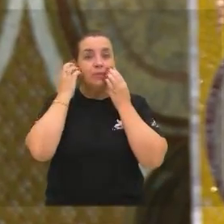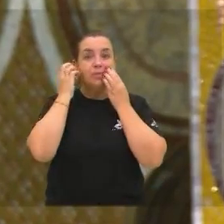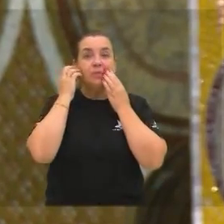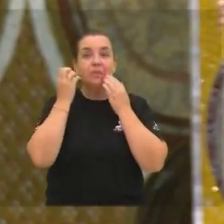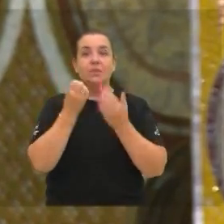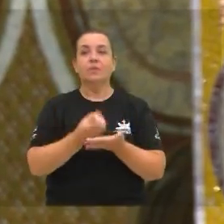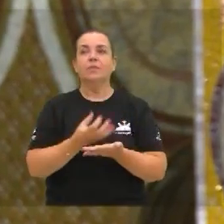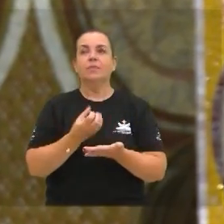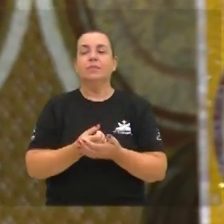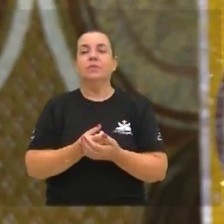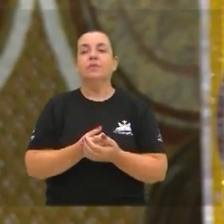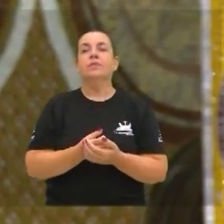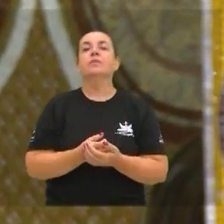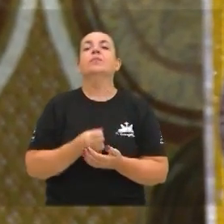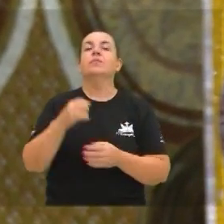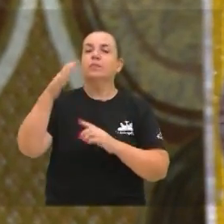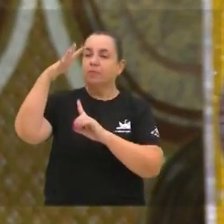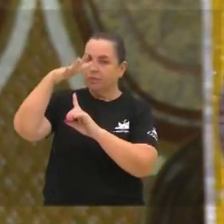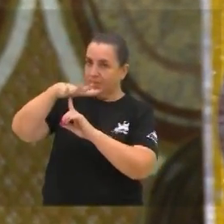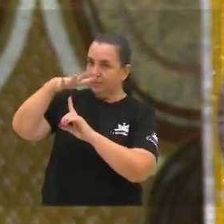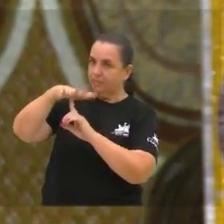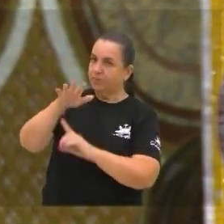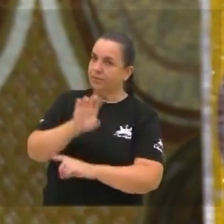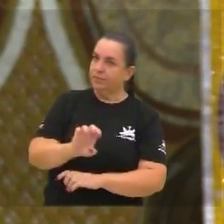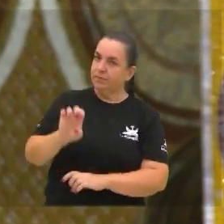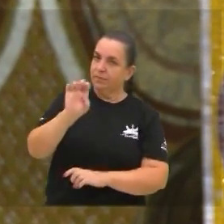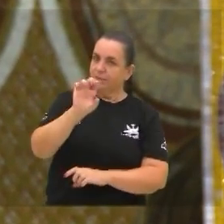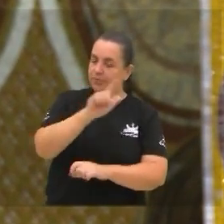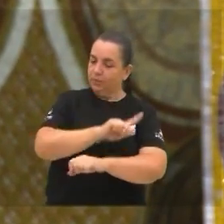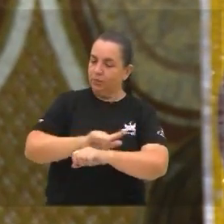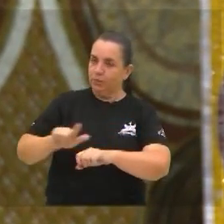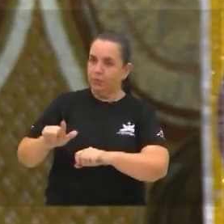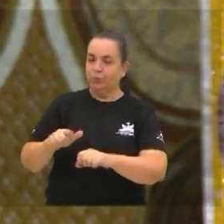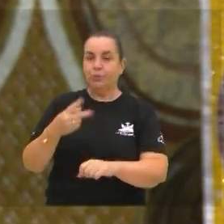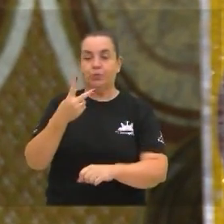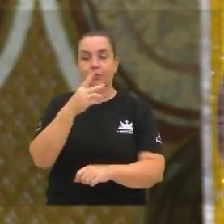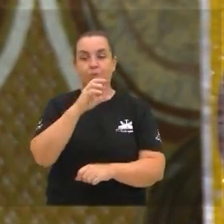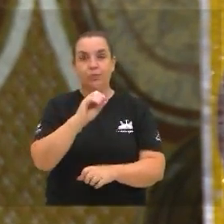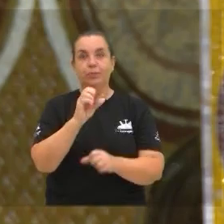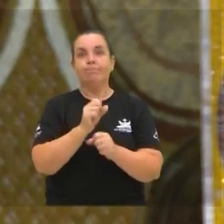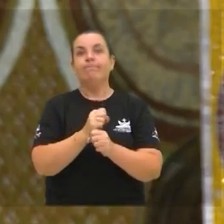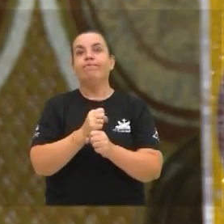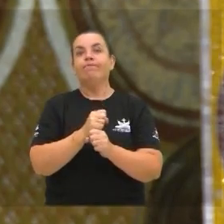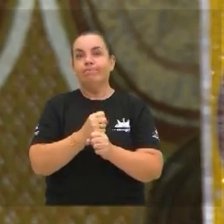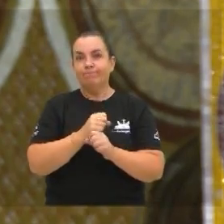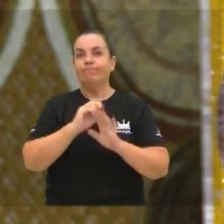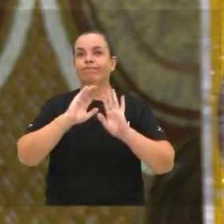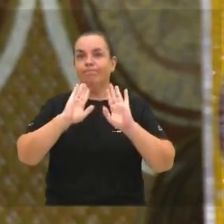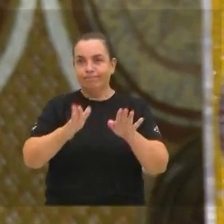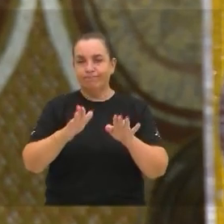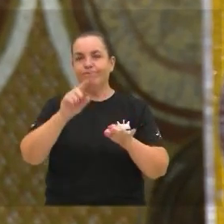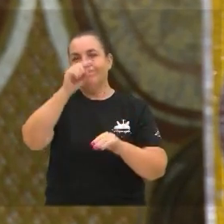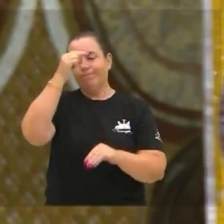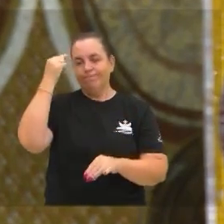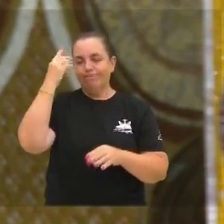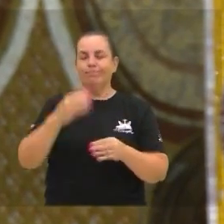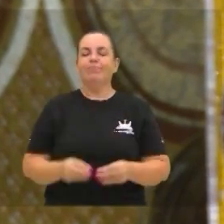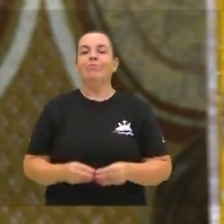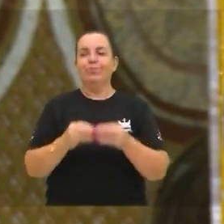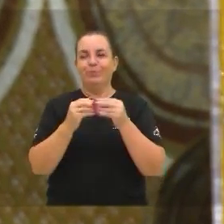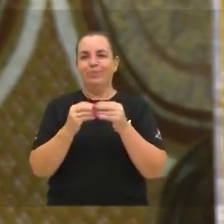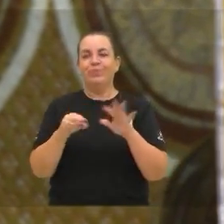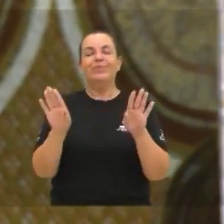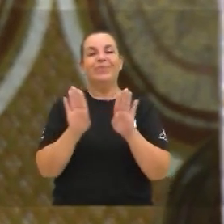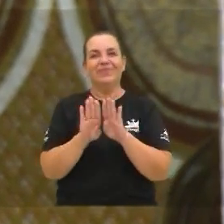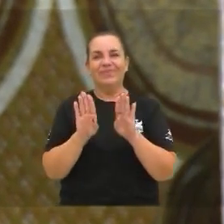Rádio Evangelizar, Paraná Educativa, 20 anos desta Santa Missa, e